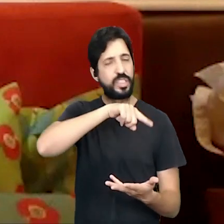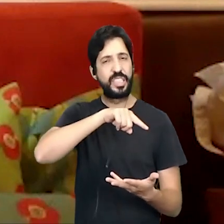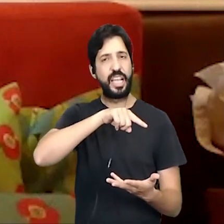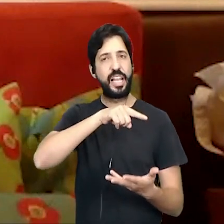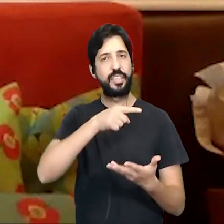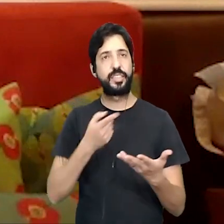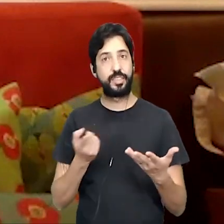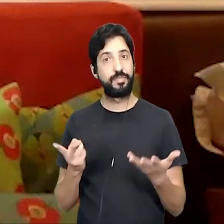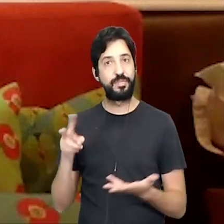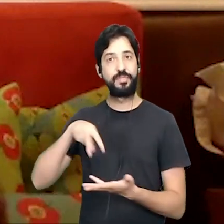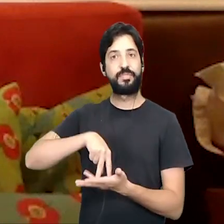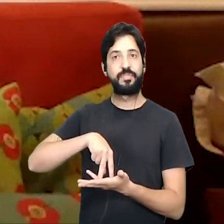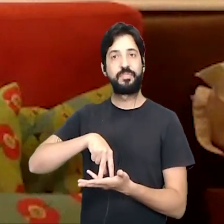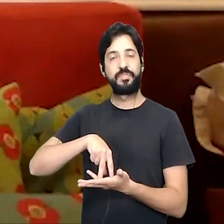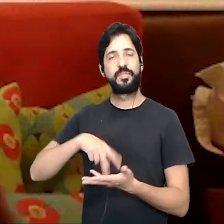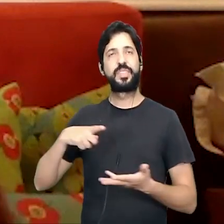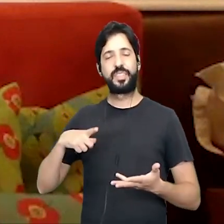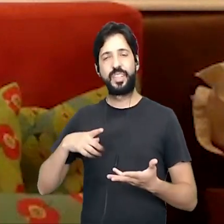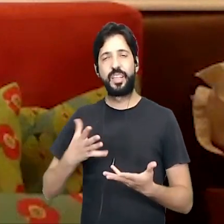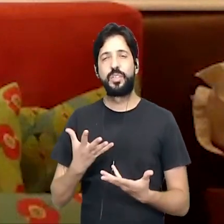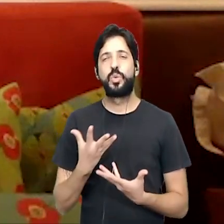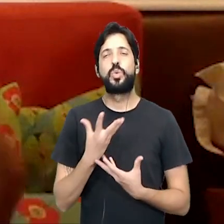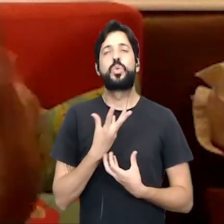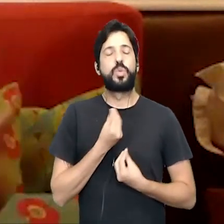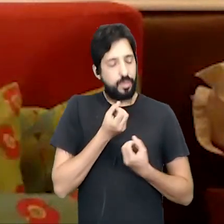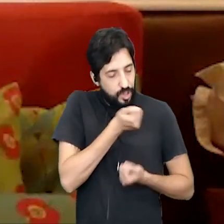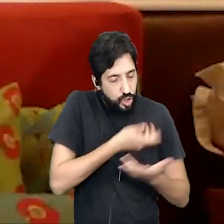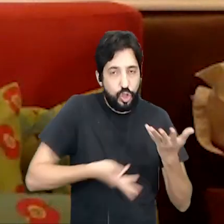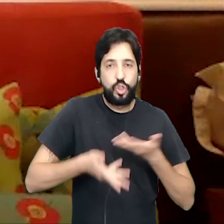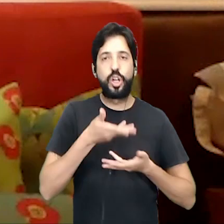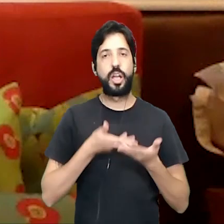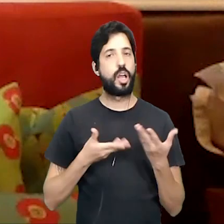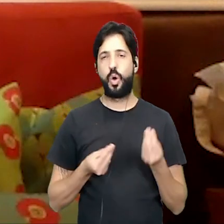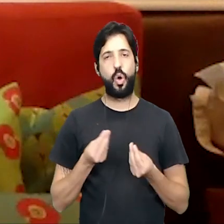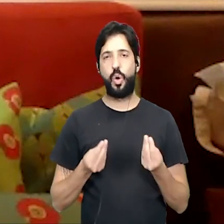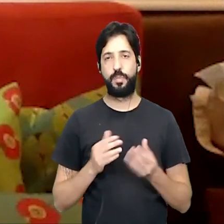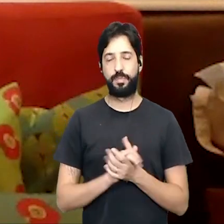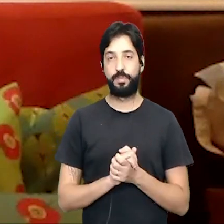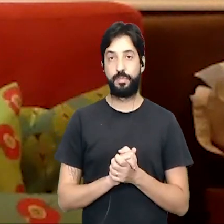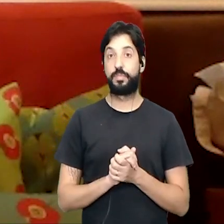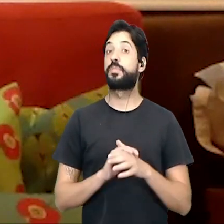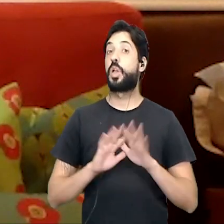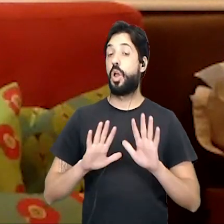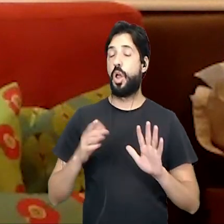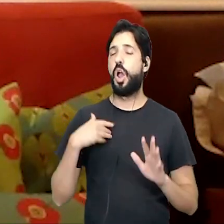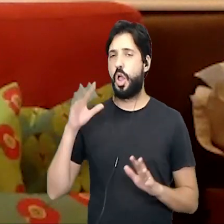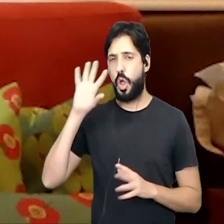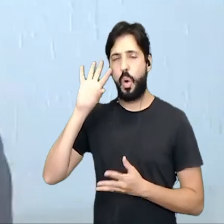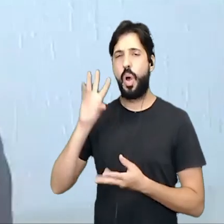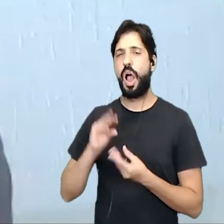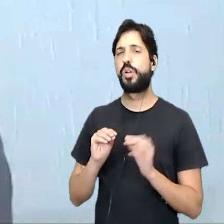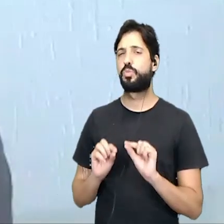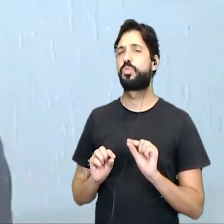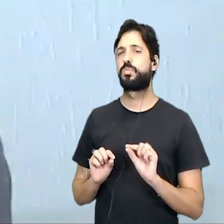nesse universo que vocês estavam mergulhados e que vocês estavam compartilhando? Bel,